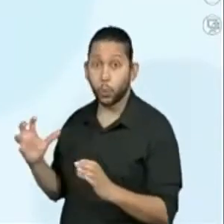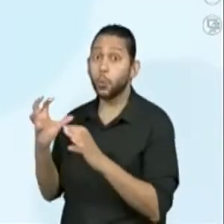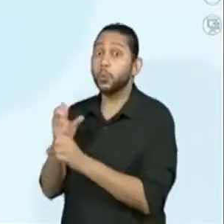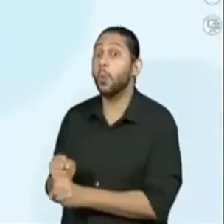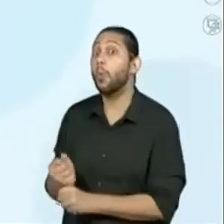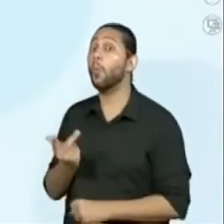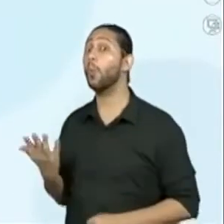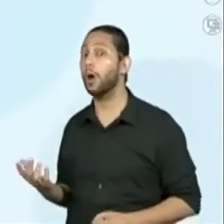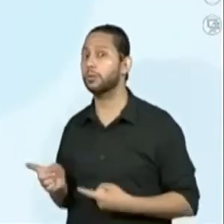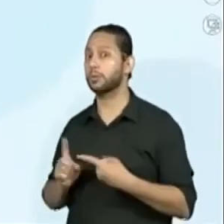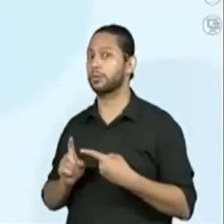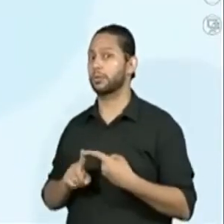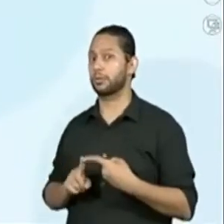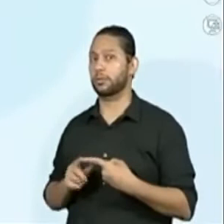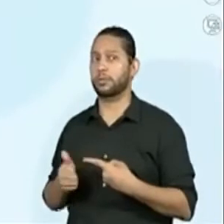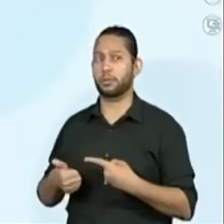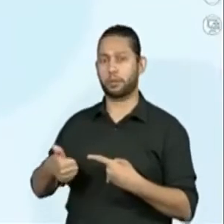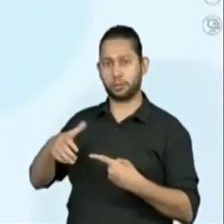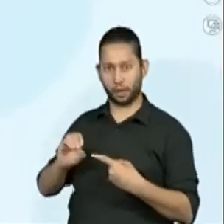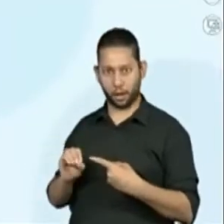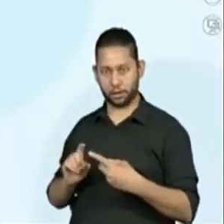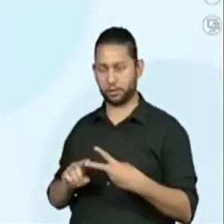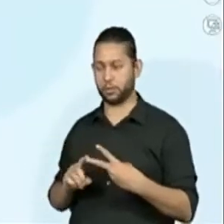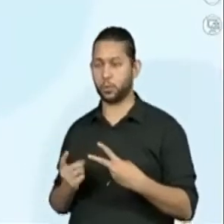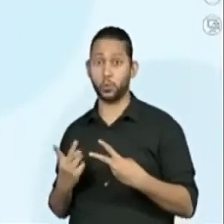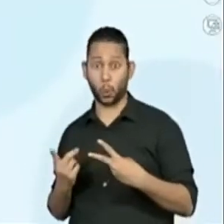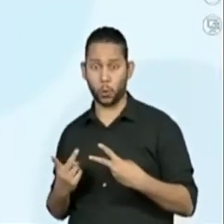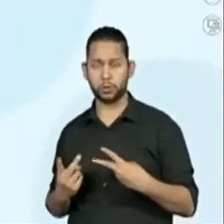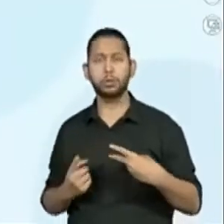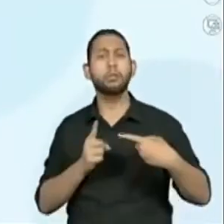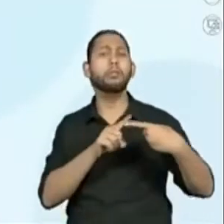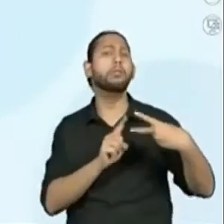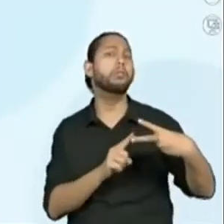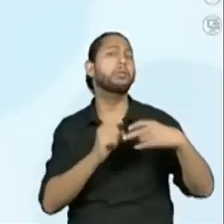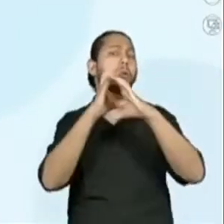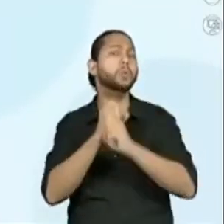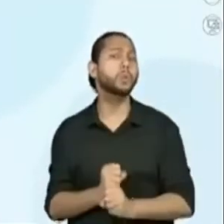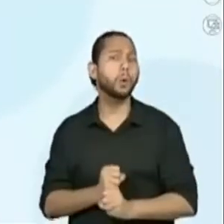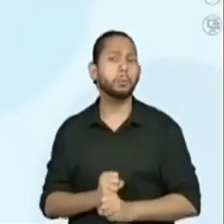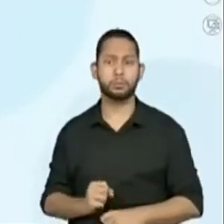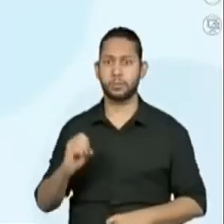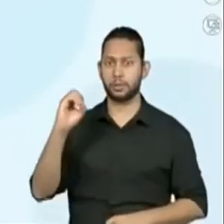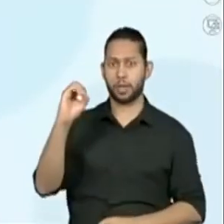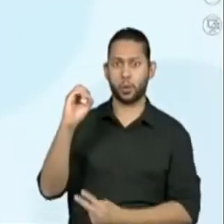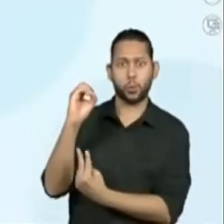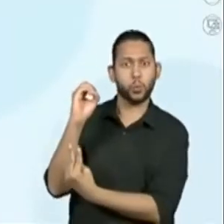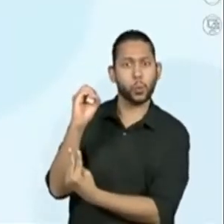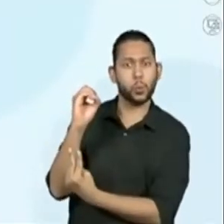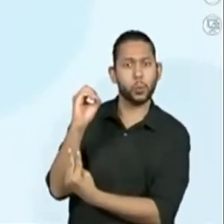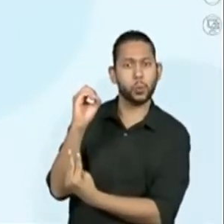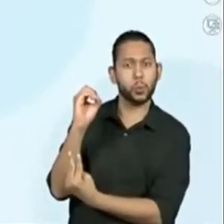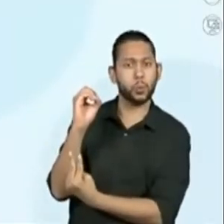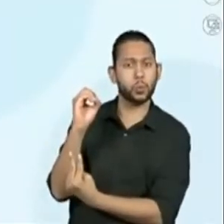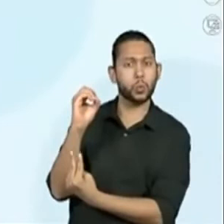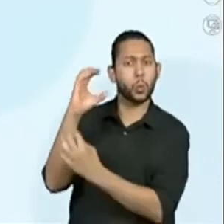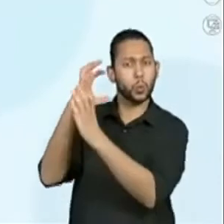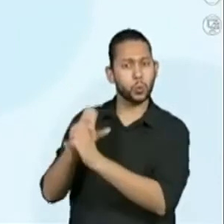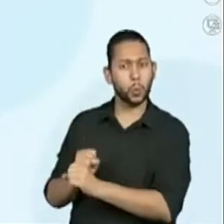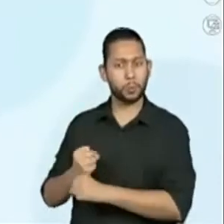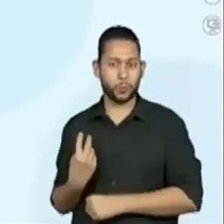gente vai fazer uma adição estamos lá zero mais dois pessoal é igual a